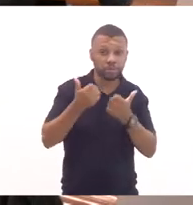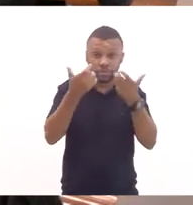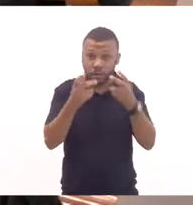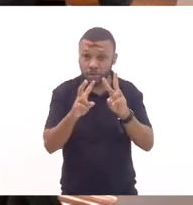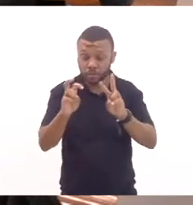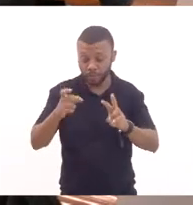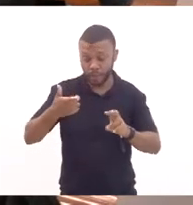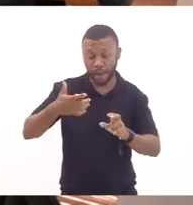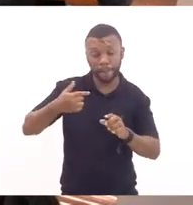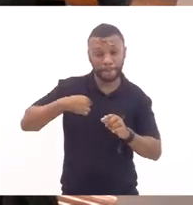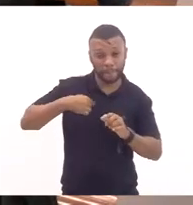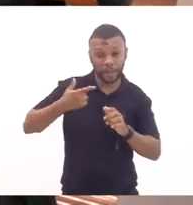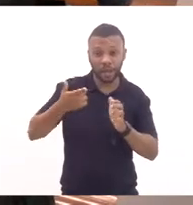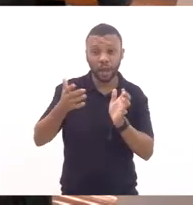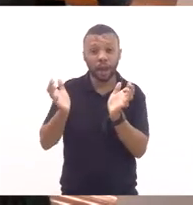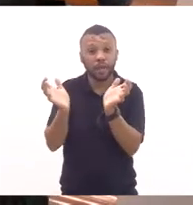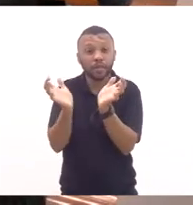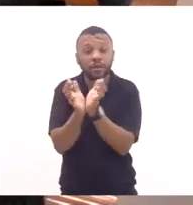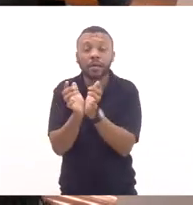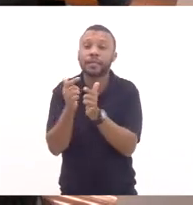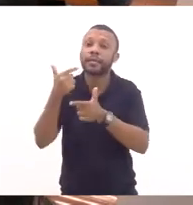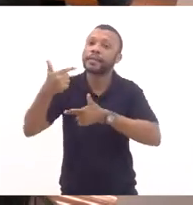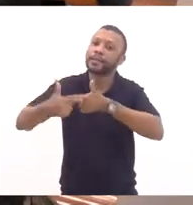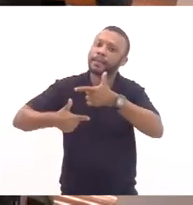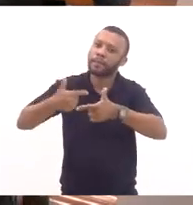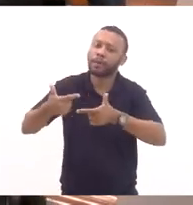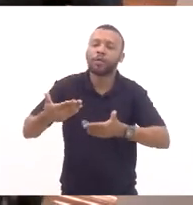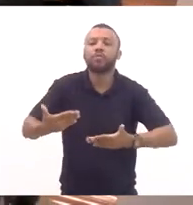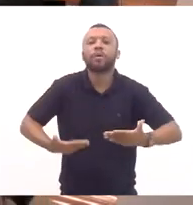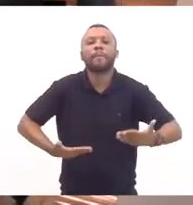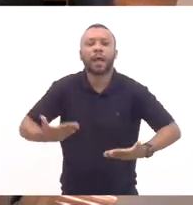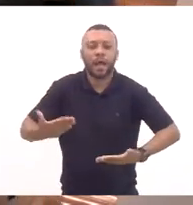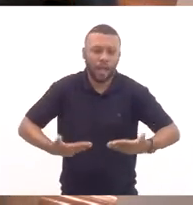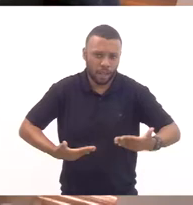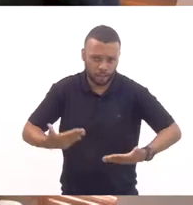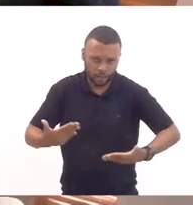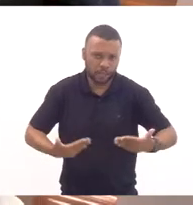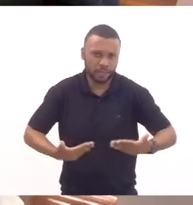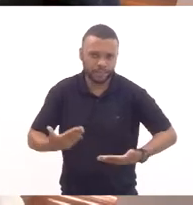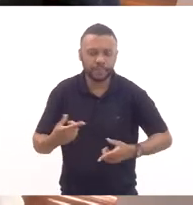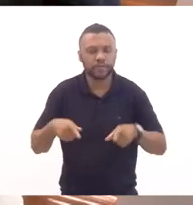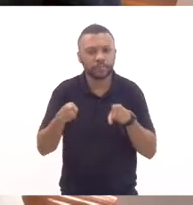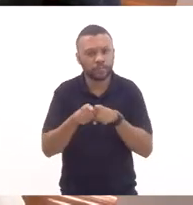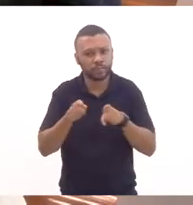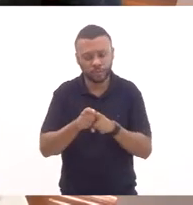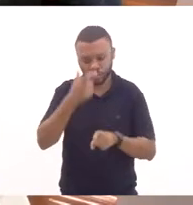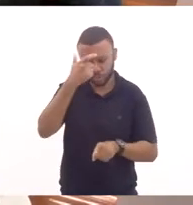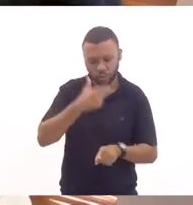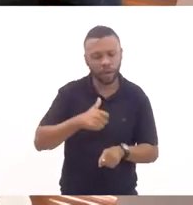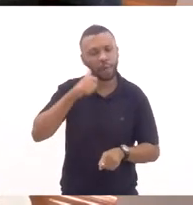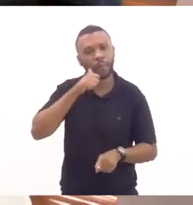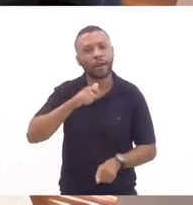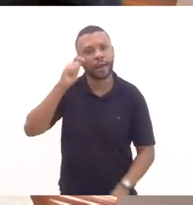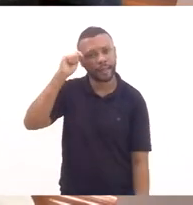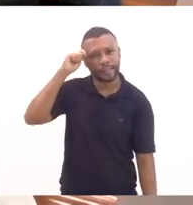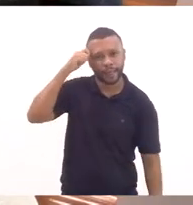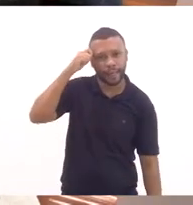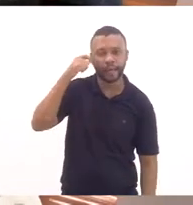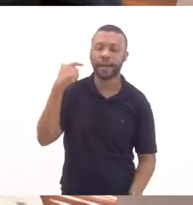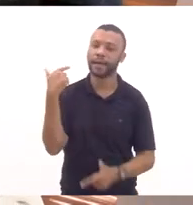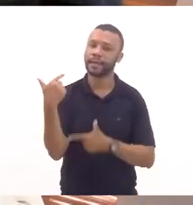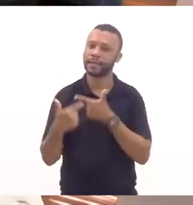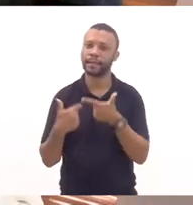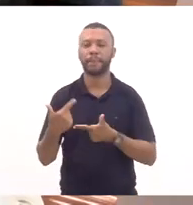categoria, de trabalhadoras domésticas, e eu também sendo uma mulher negra e